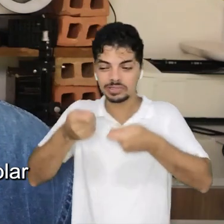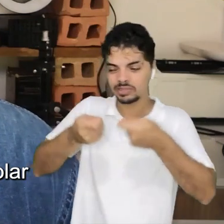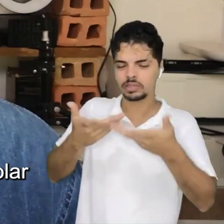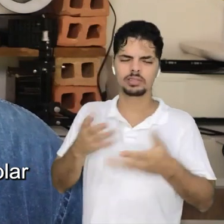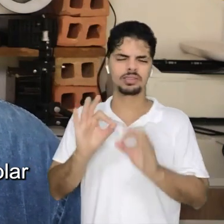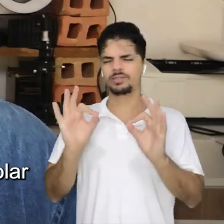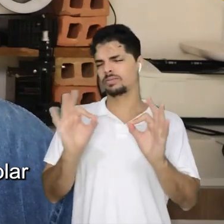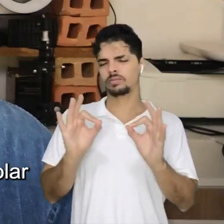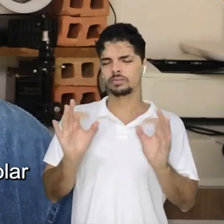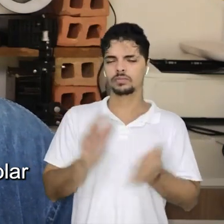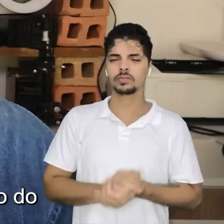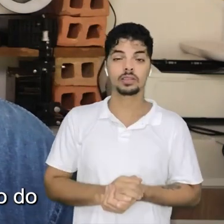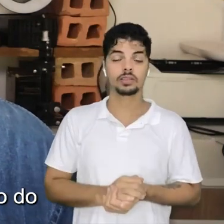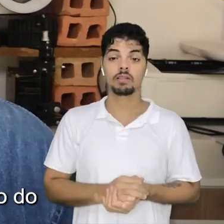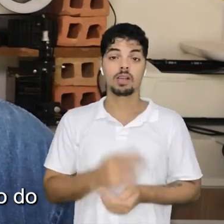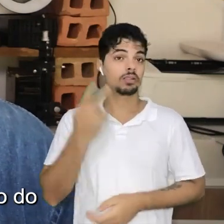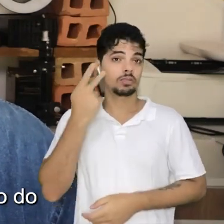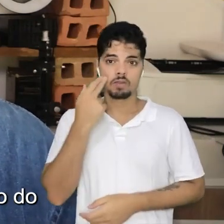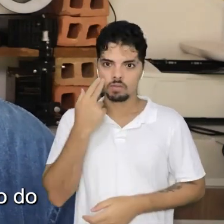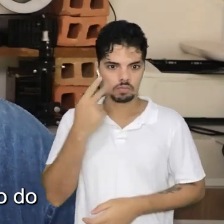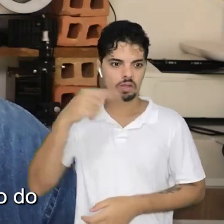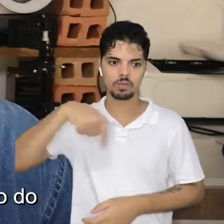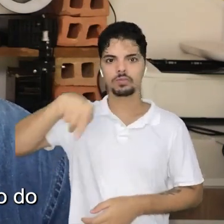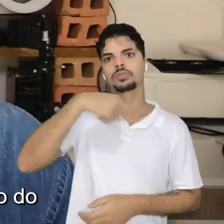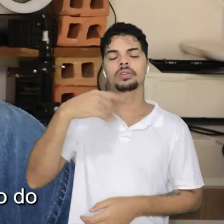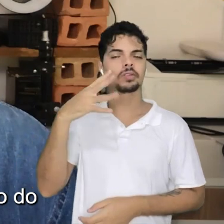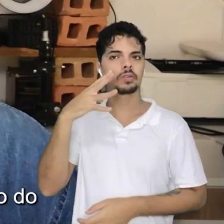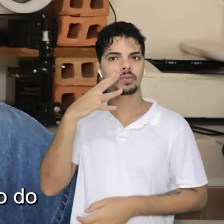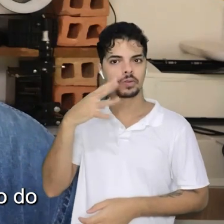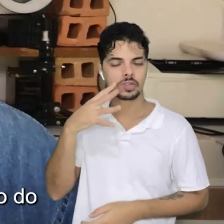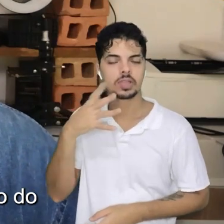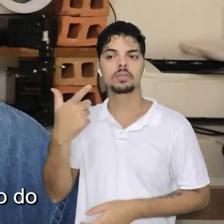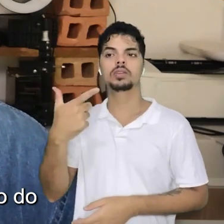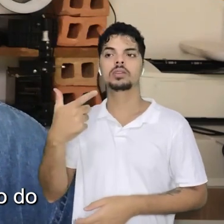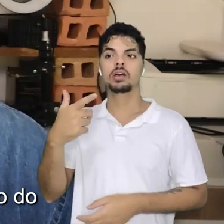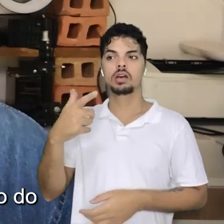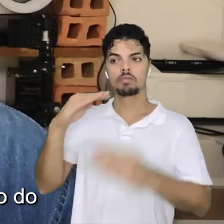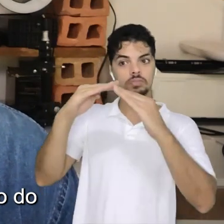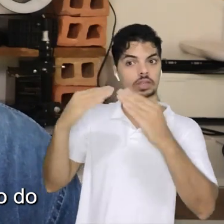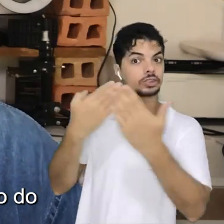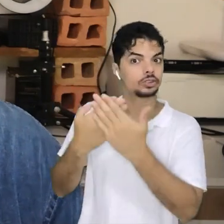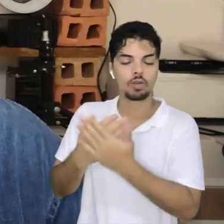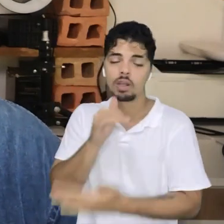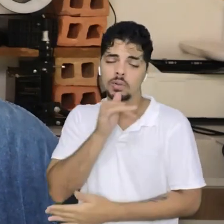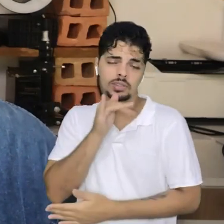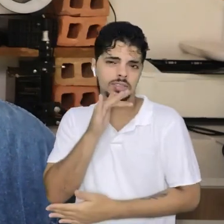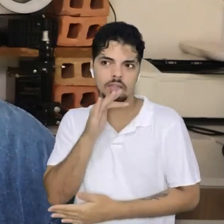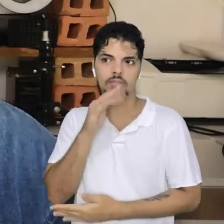que em nossa prática escolar docente ainda ignoremos as relações do Brasil com as nações latino-americanas ao longo do tempo